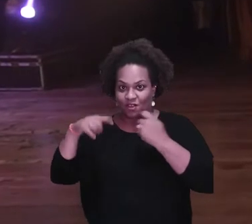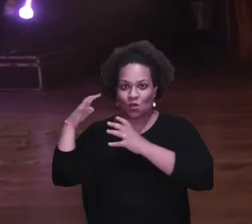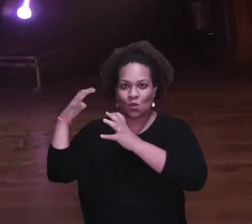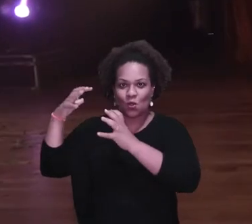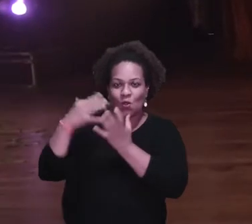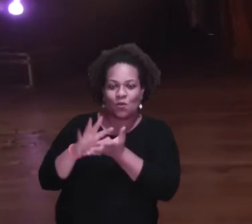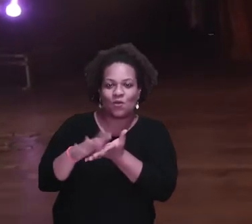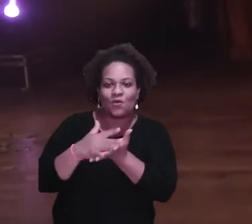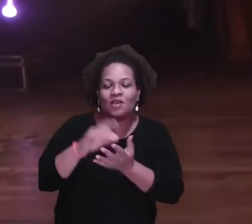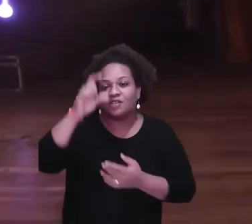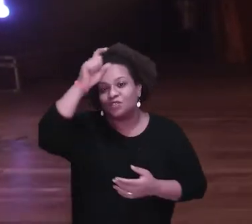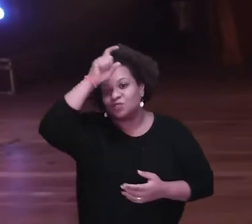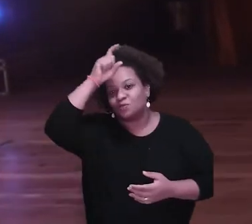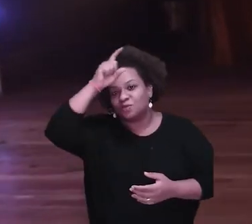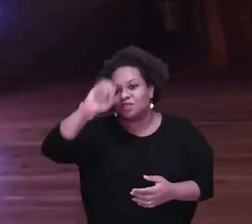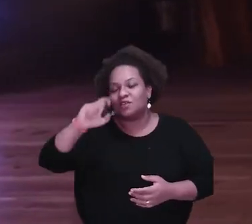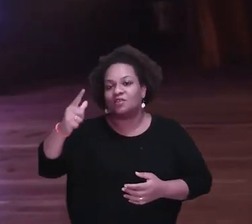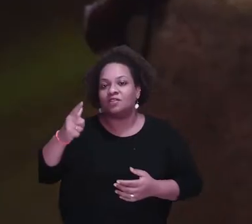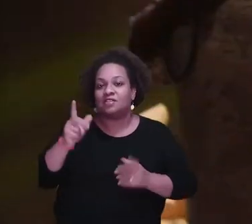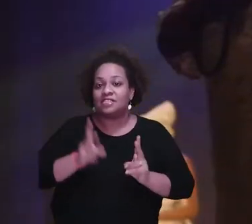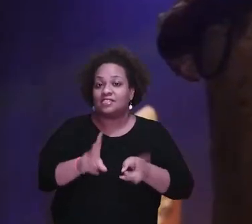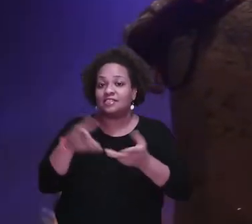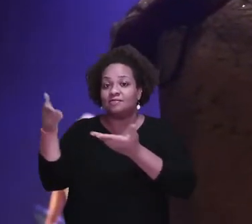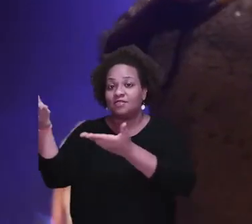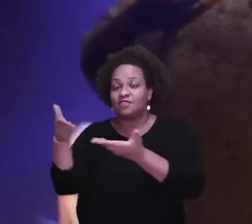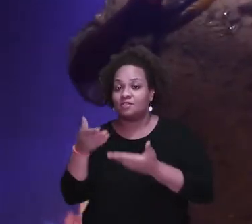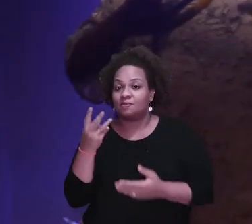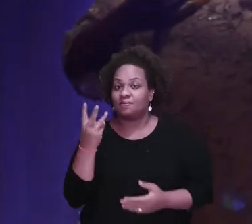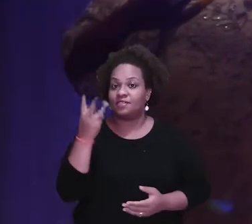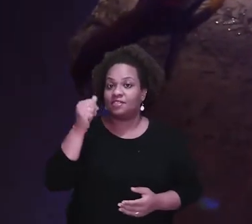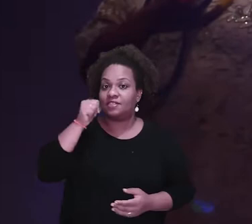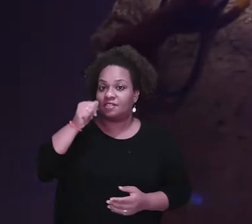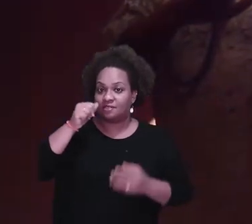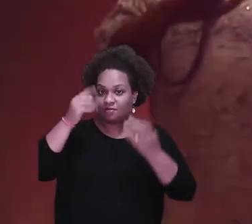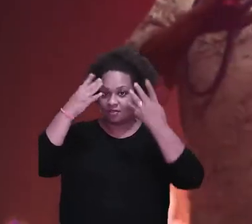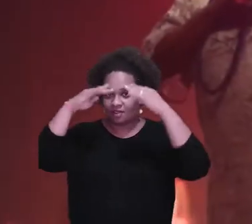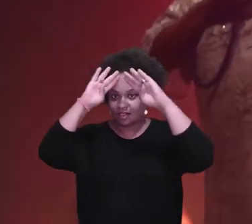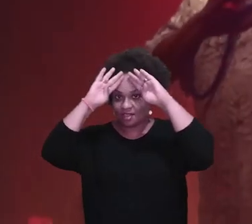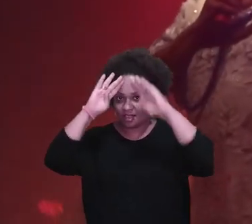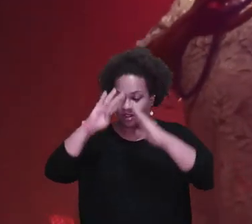sobre o linda a gente chama geralmente três valores Shine on